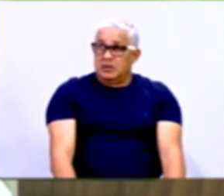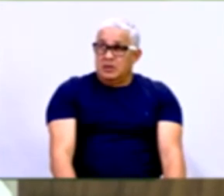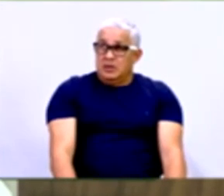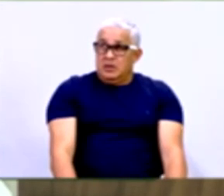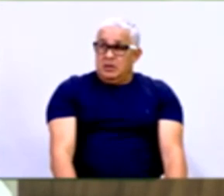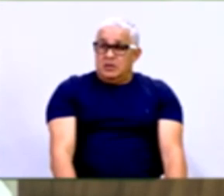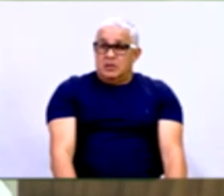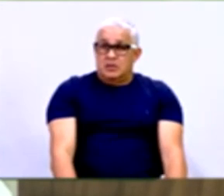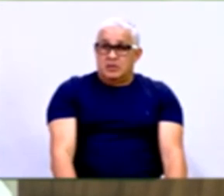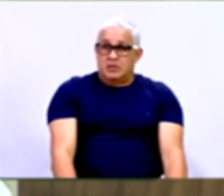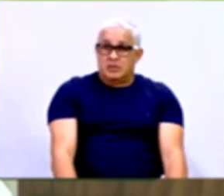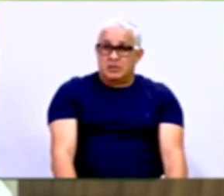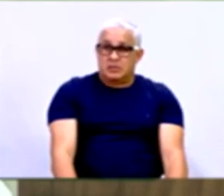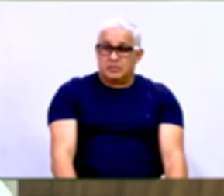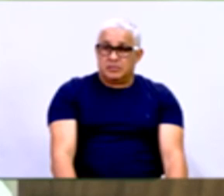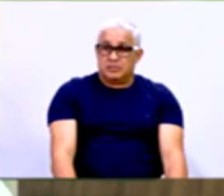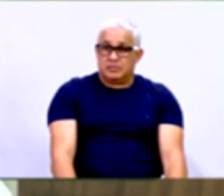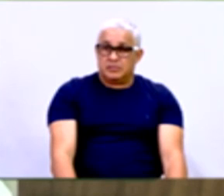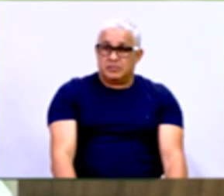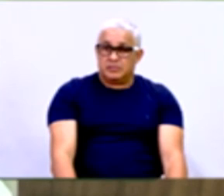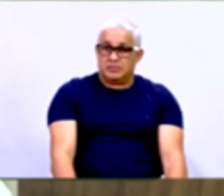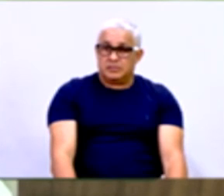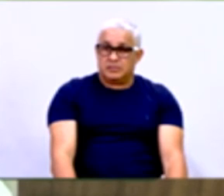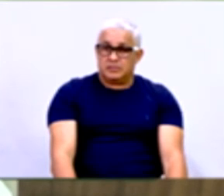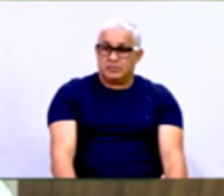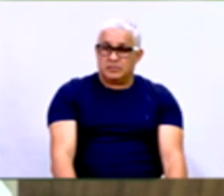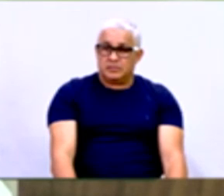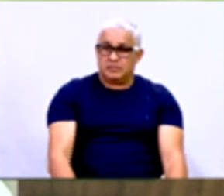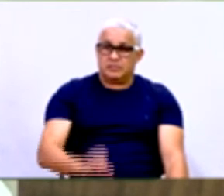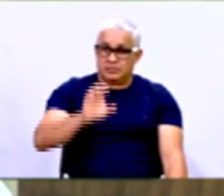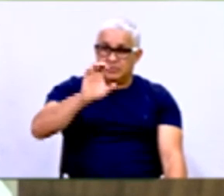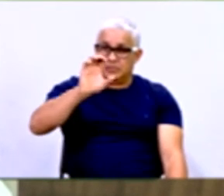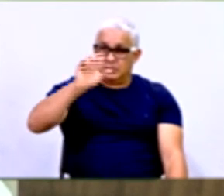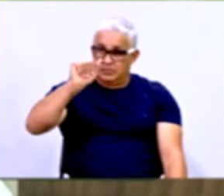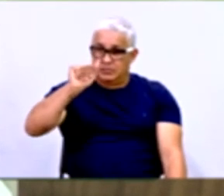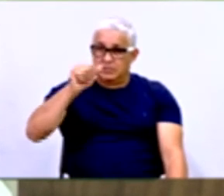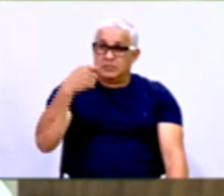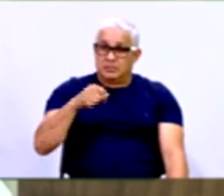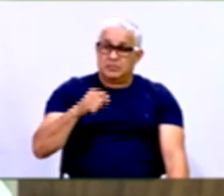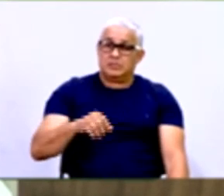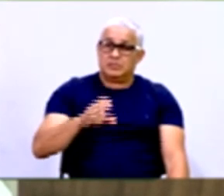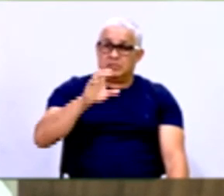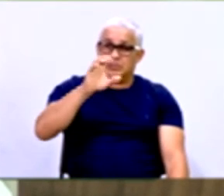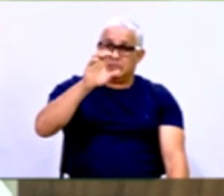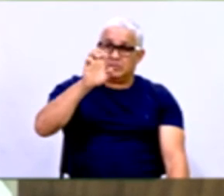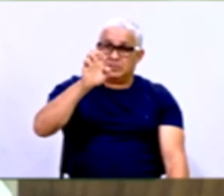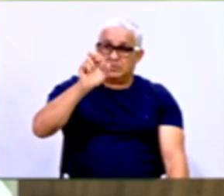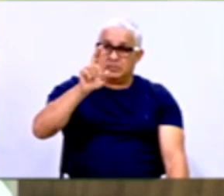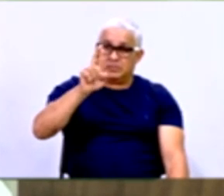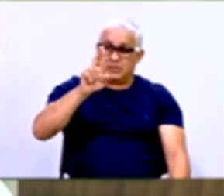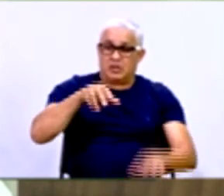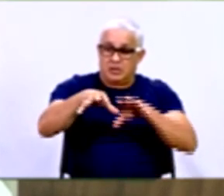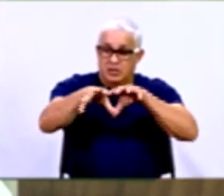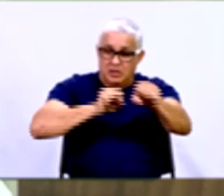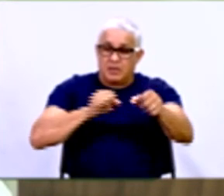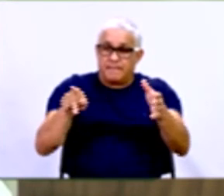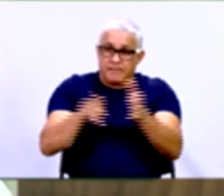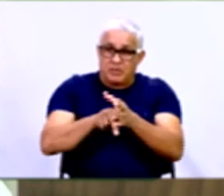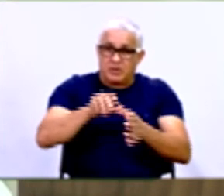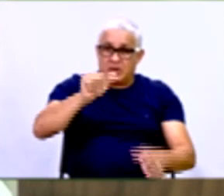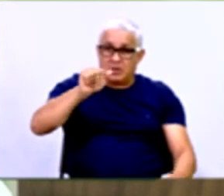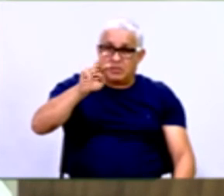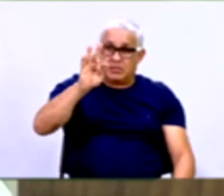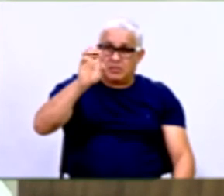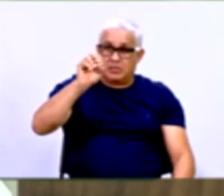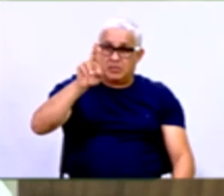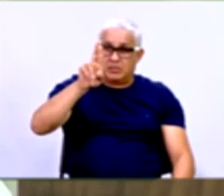através da Secretaria Regional do Trabalho, o CA, ou seja, Certificado de Autorização, que é um certificado que vai